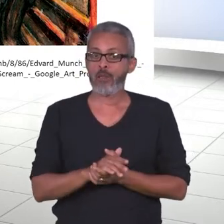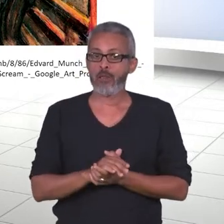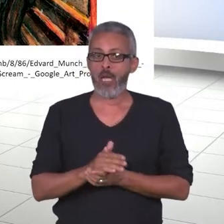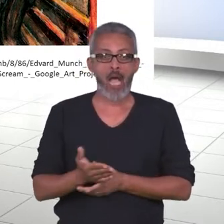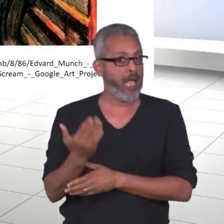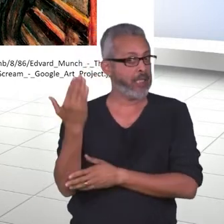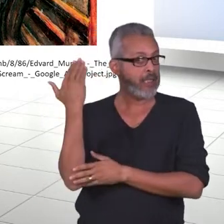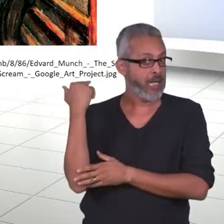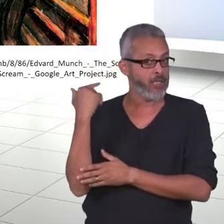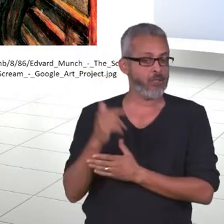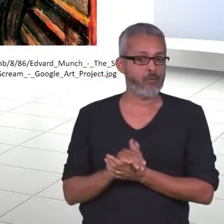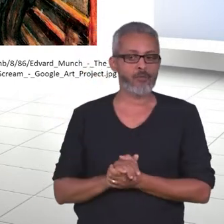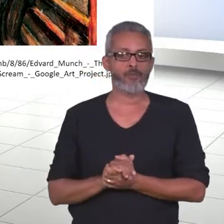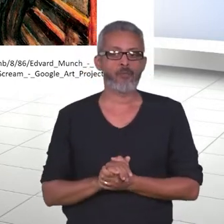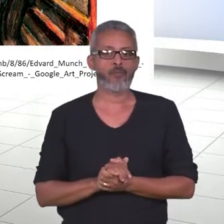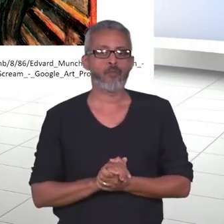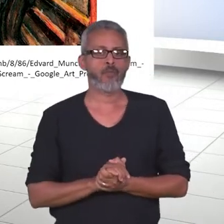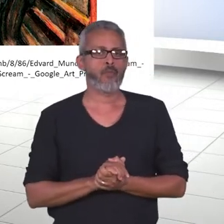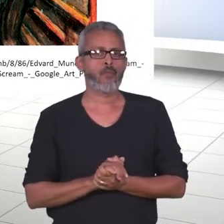logo atrás.